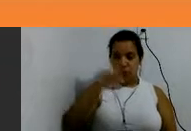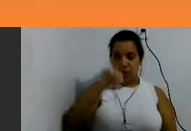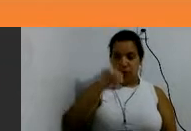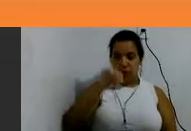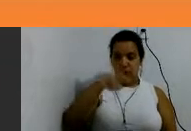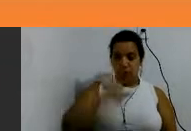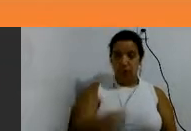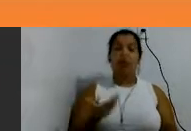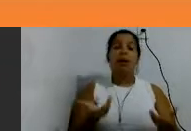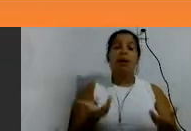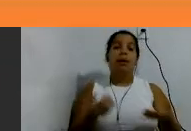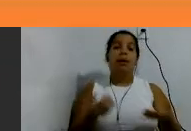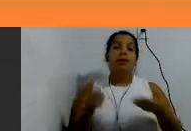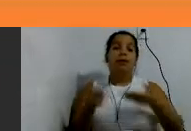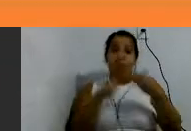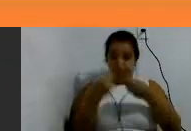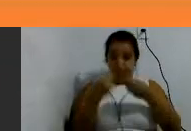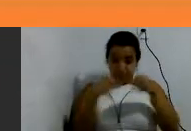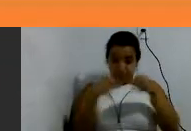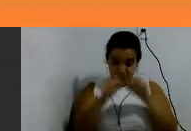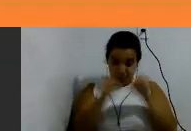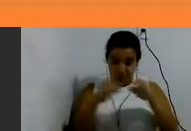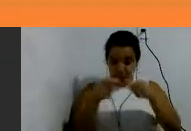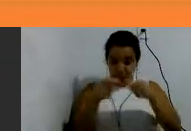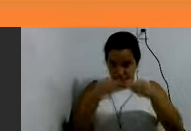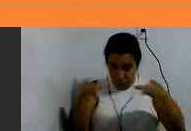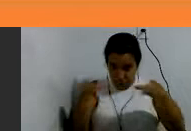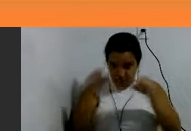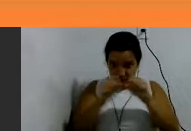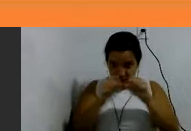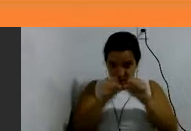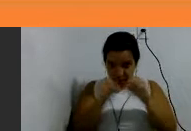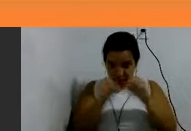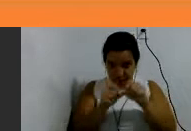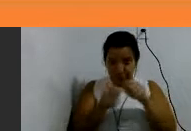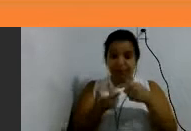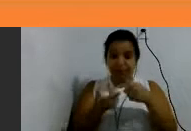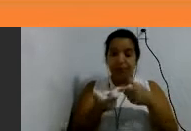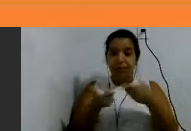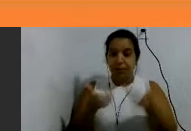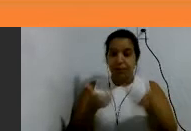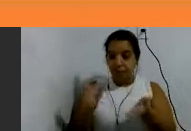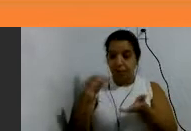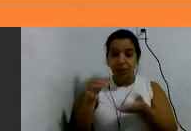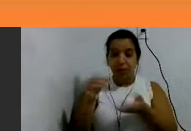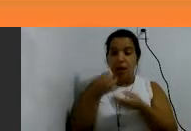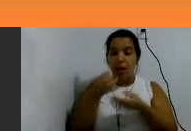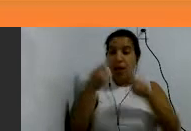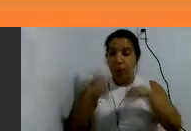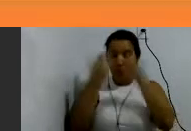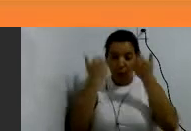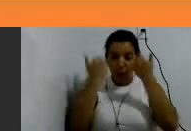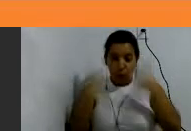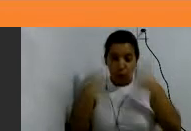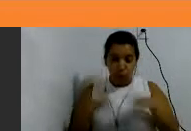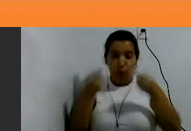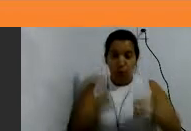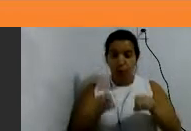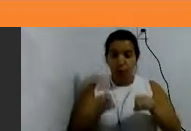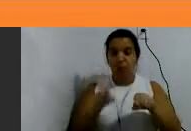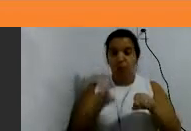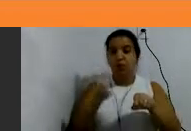gente vai confeccionar uma lâmina e a gente emprega anticorpos anti-leishmania